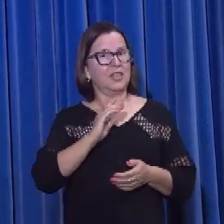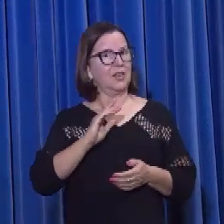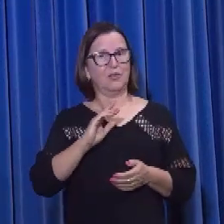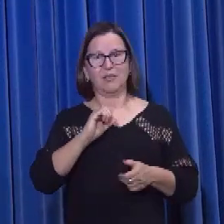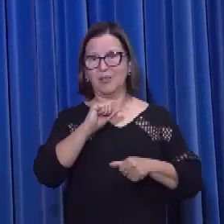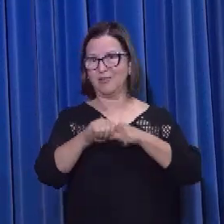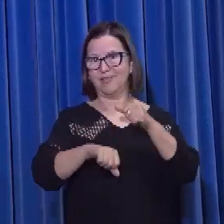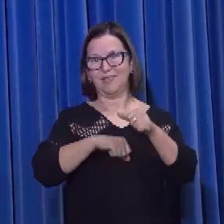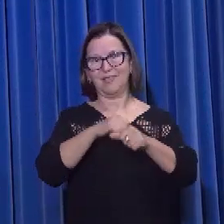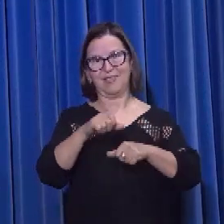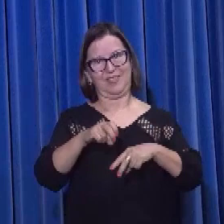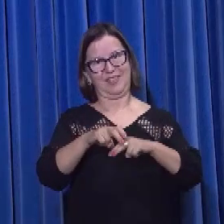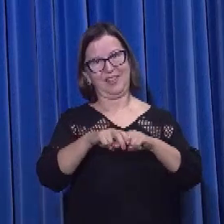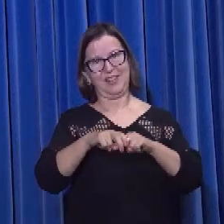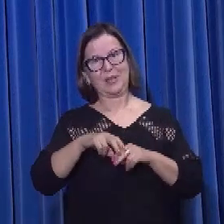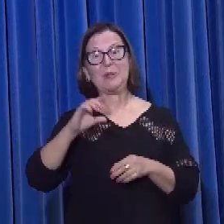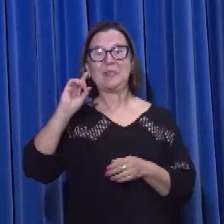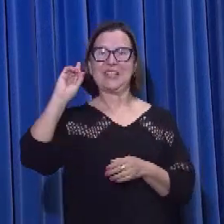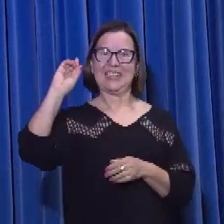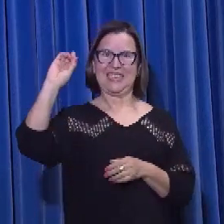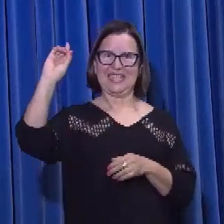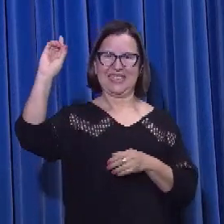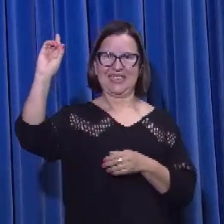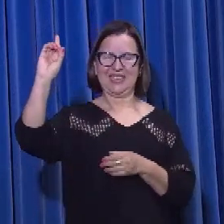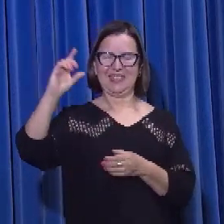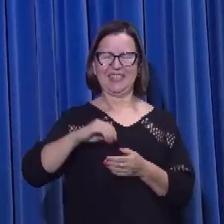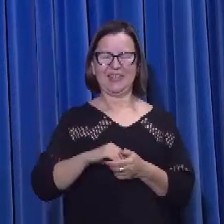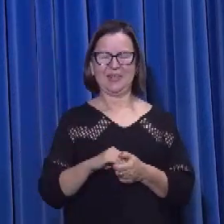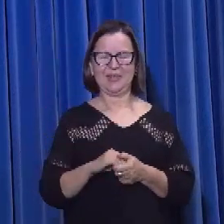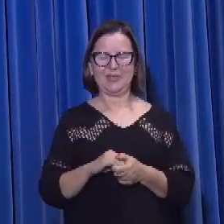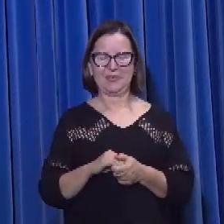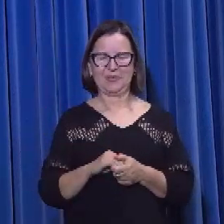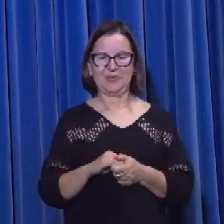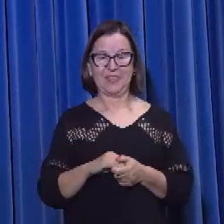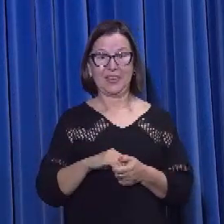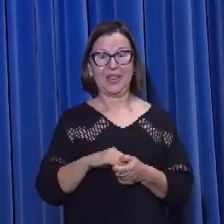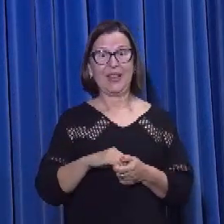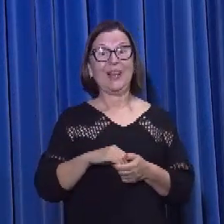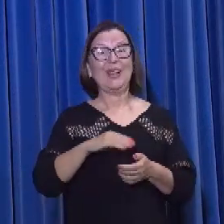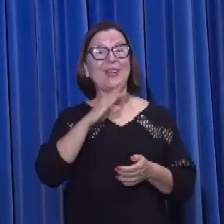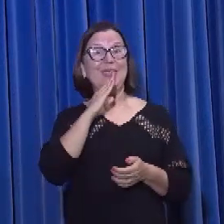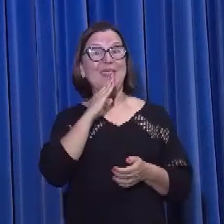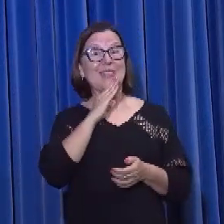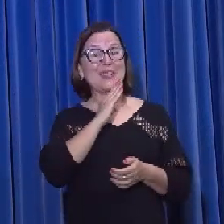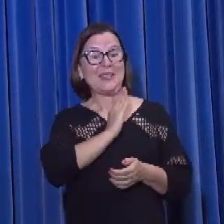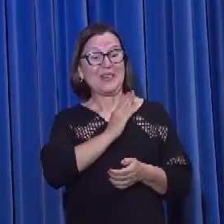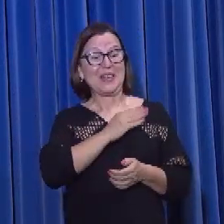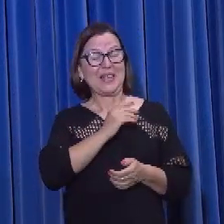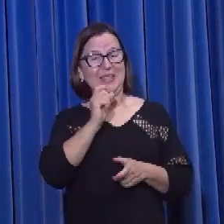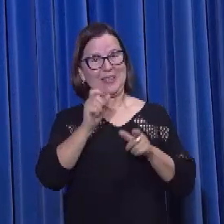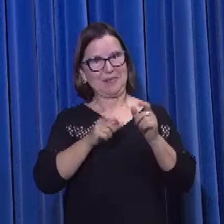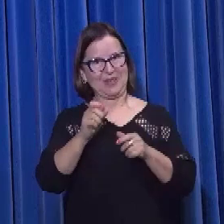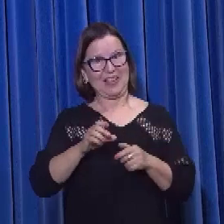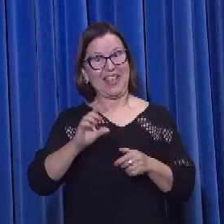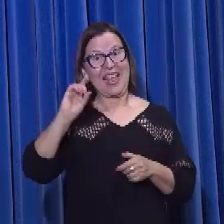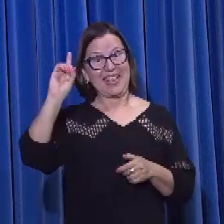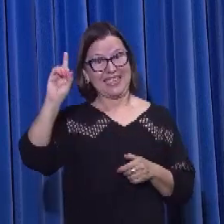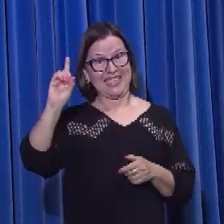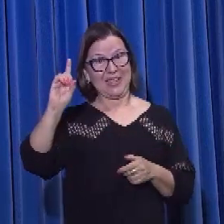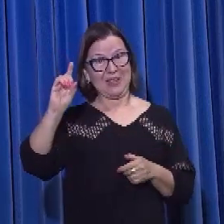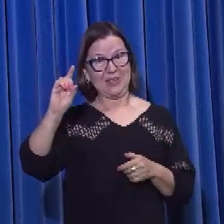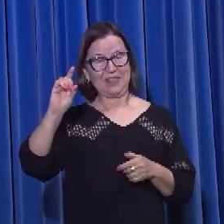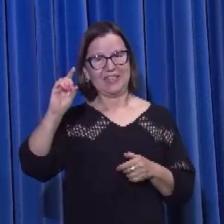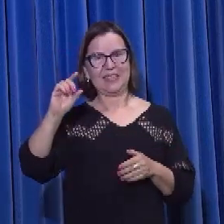Do boletim: conhecendo o coração do homem pós-pecado, Deus fez a seguinte promessa por meio do